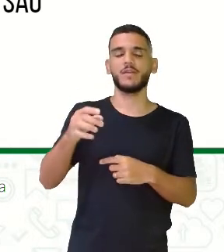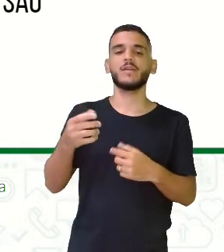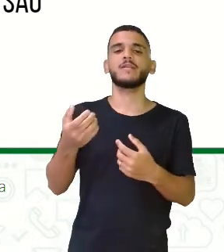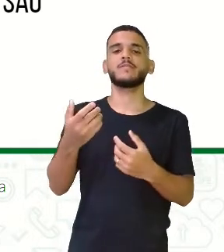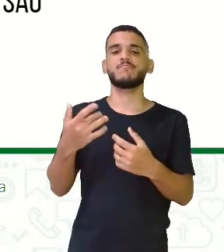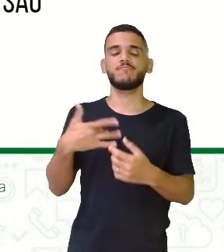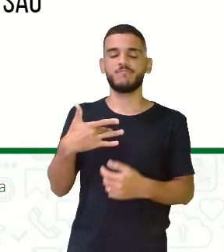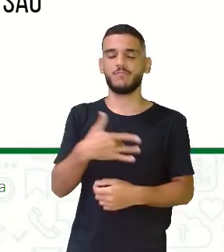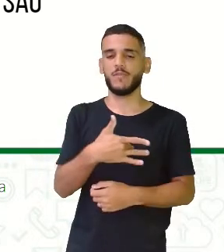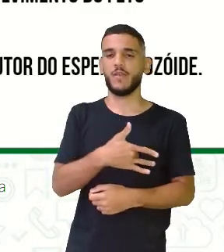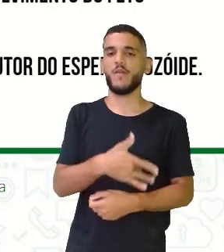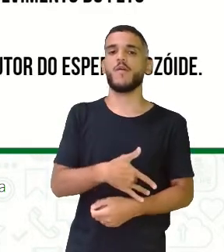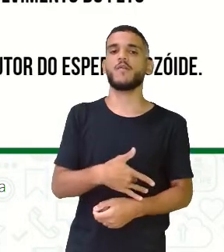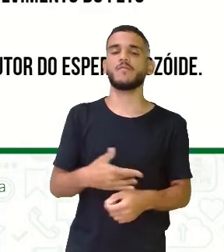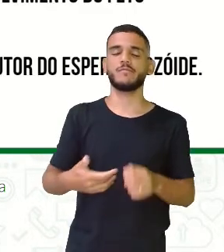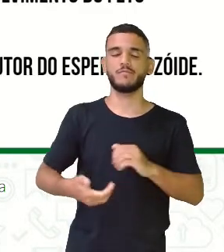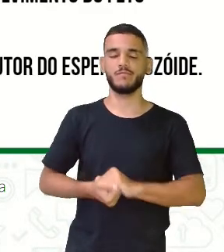tá?